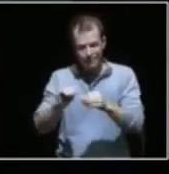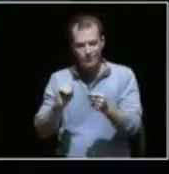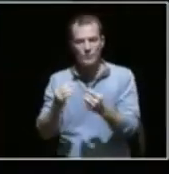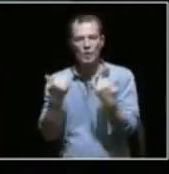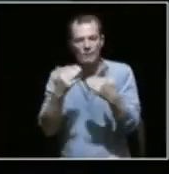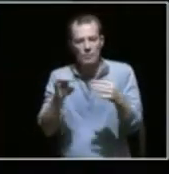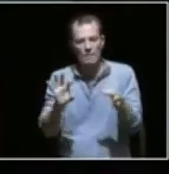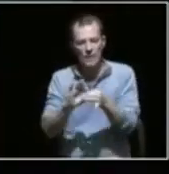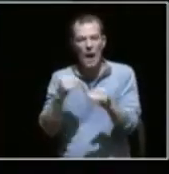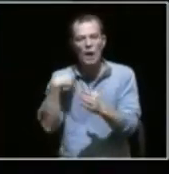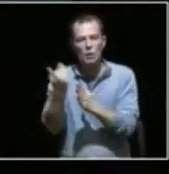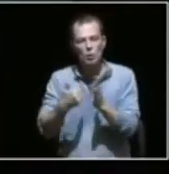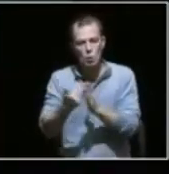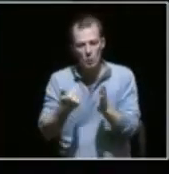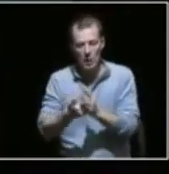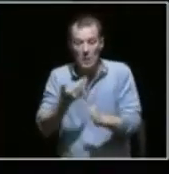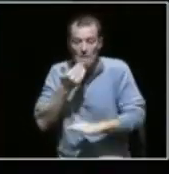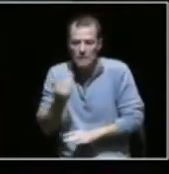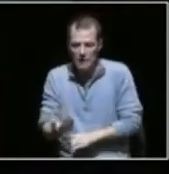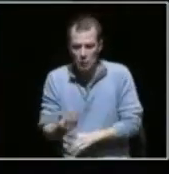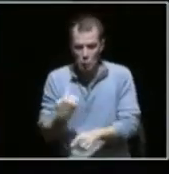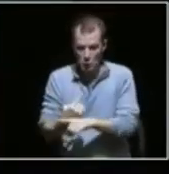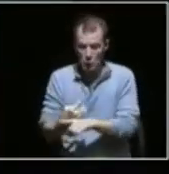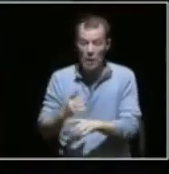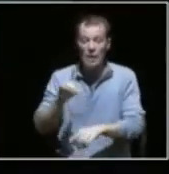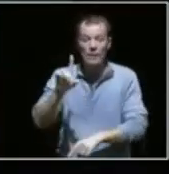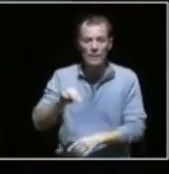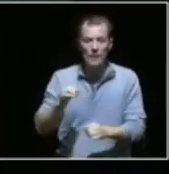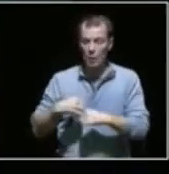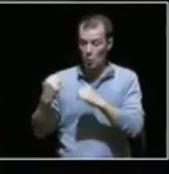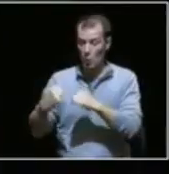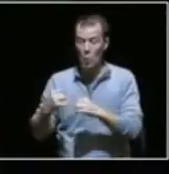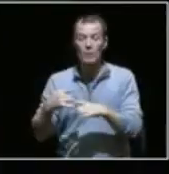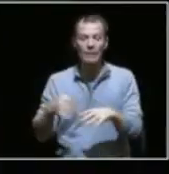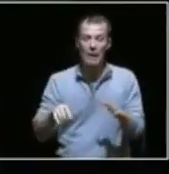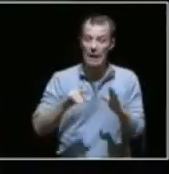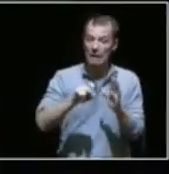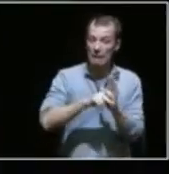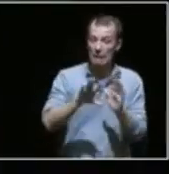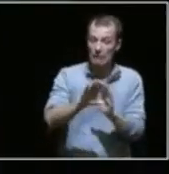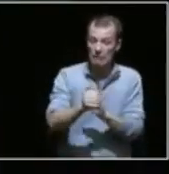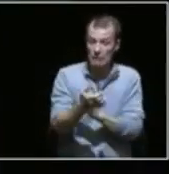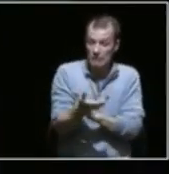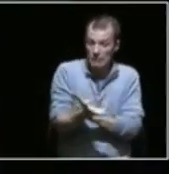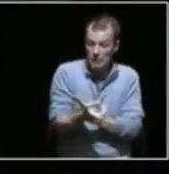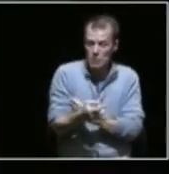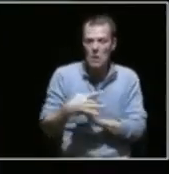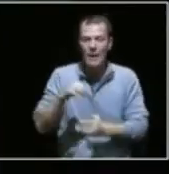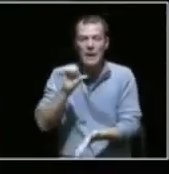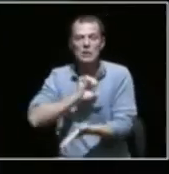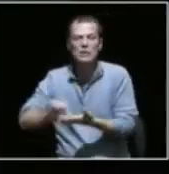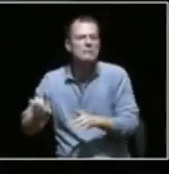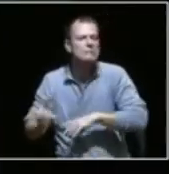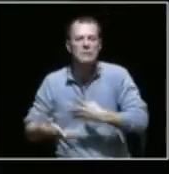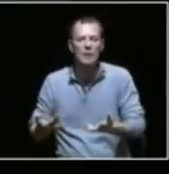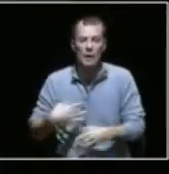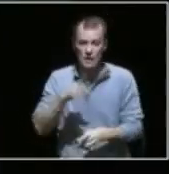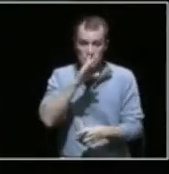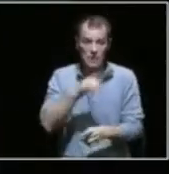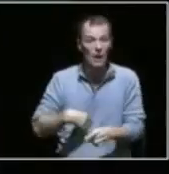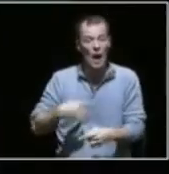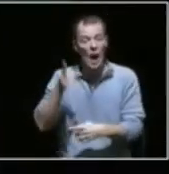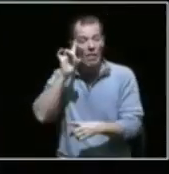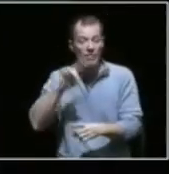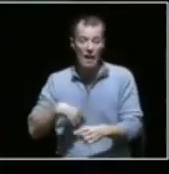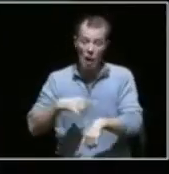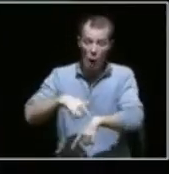dos documentos que lhe forem requeridos. E também, de acordo com o artigo 19º, será considerada desistência a falta de comparência nas datas, horas